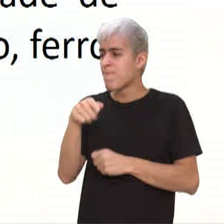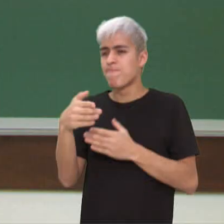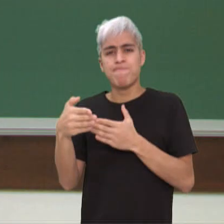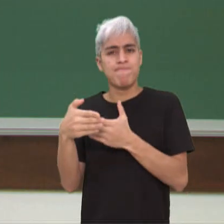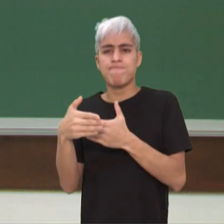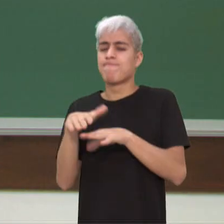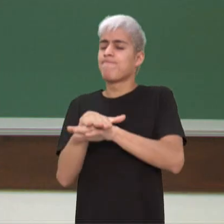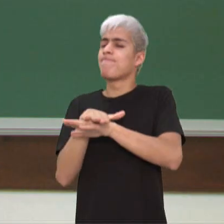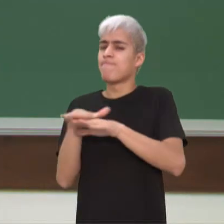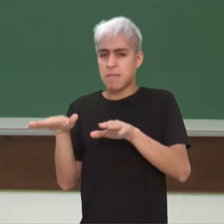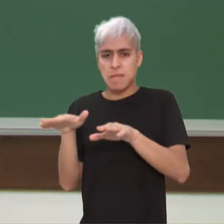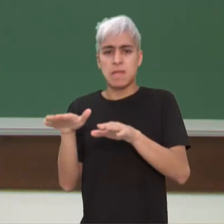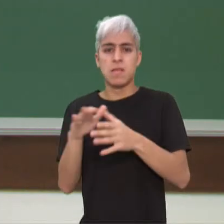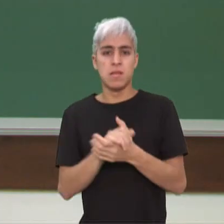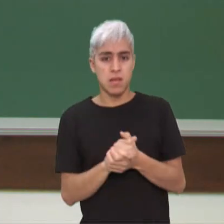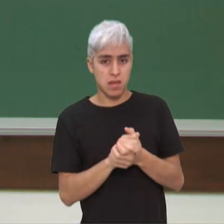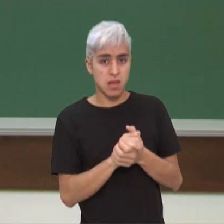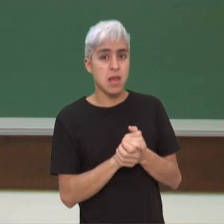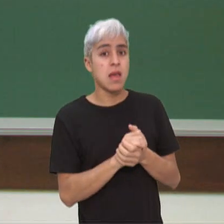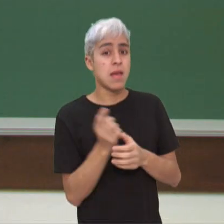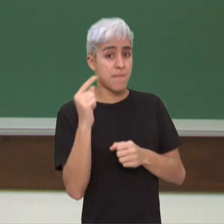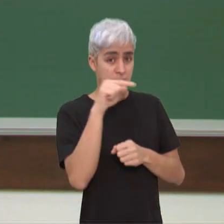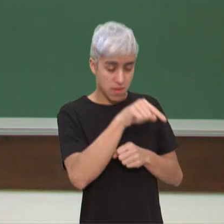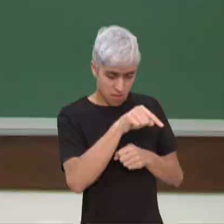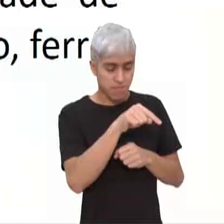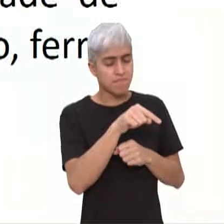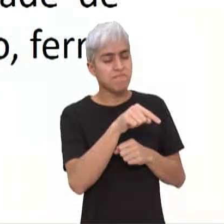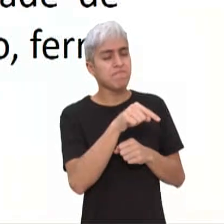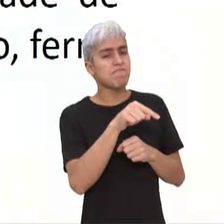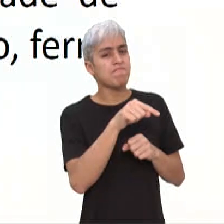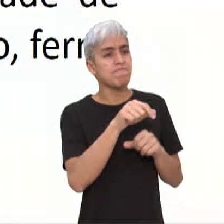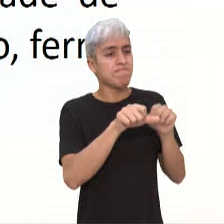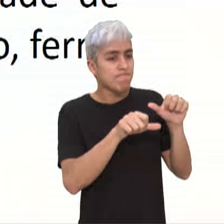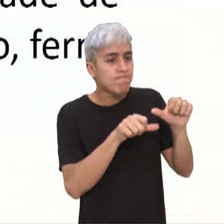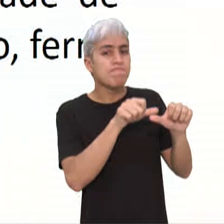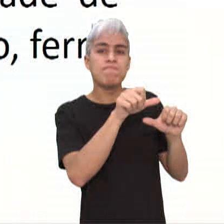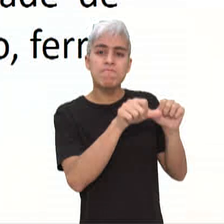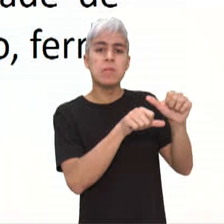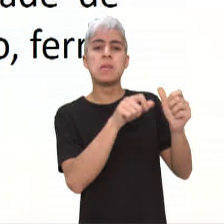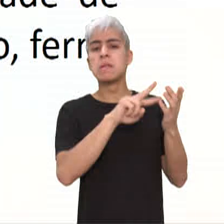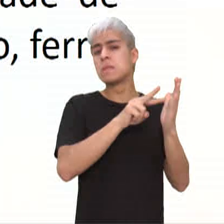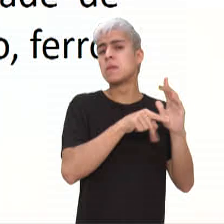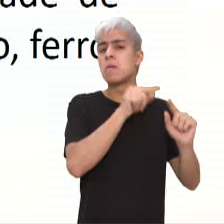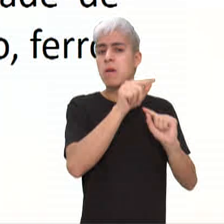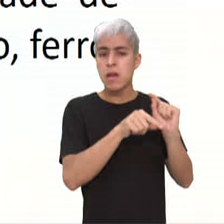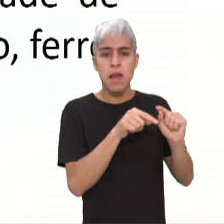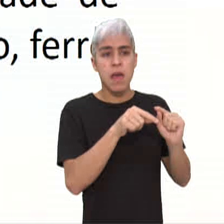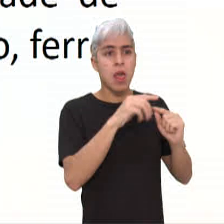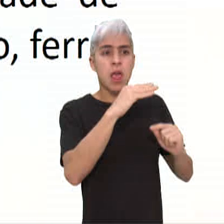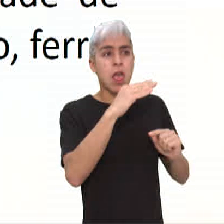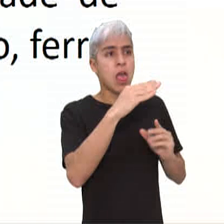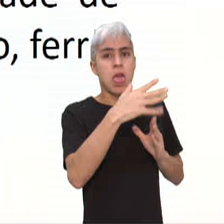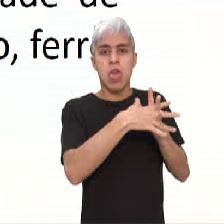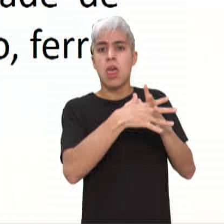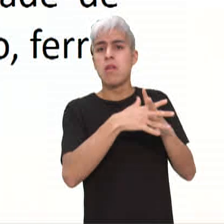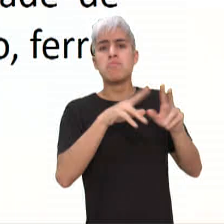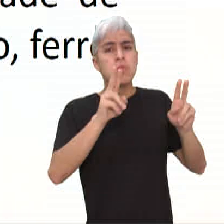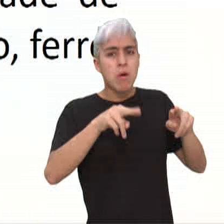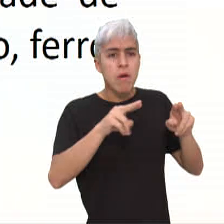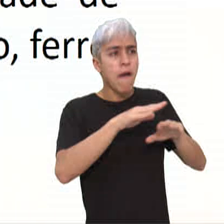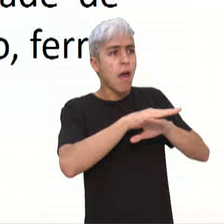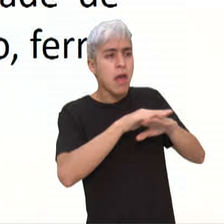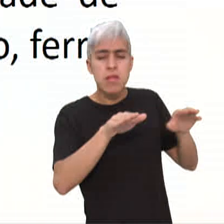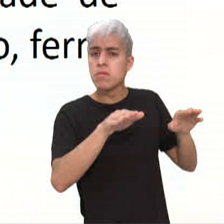renováveis. Nos recursos naturais renováveis, é aqueles que são inesgotáveis, né, ou